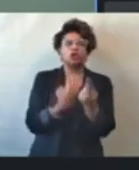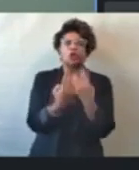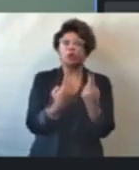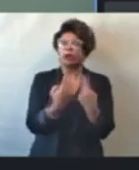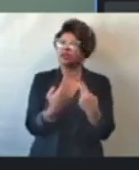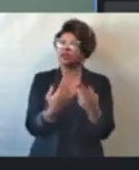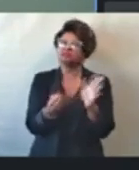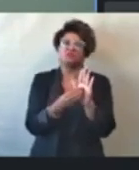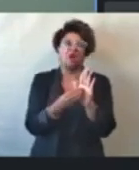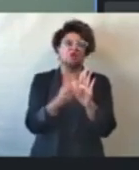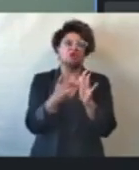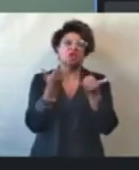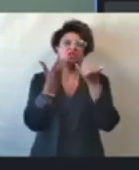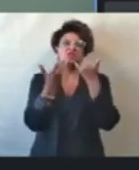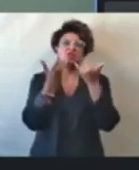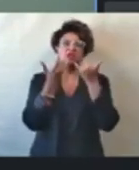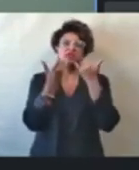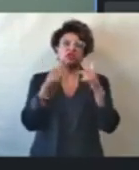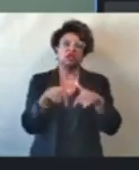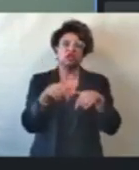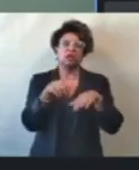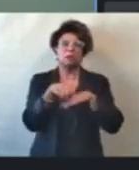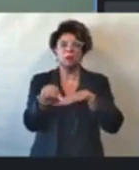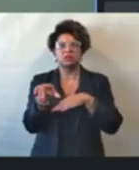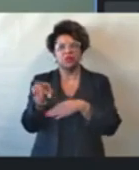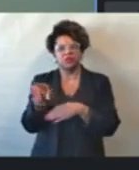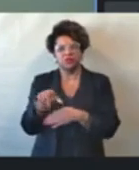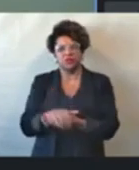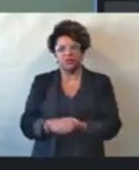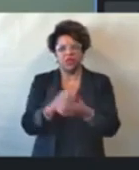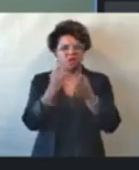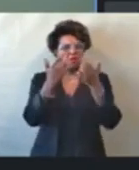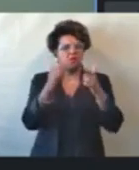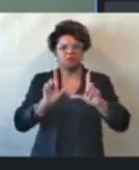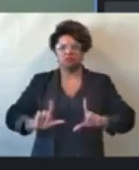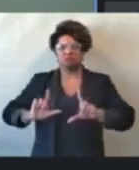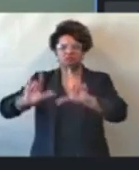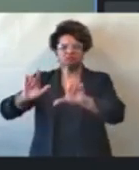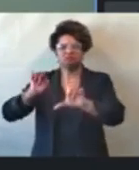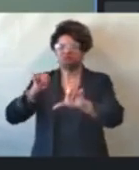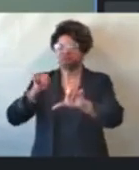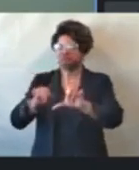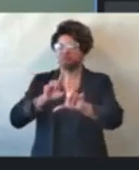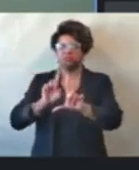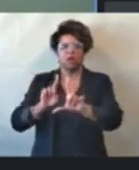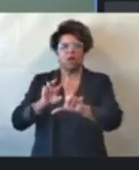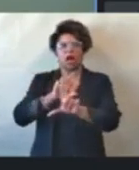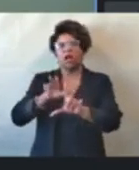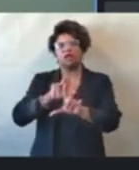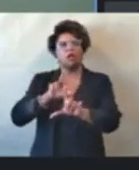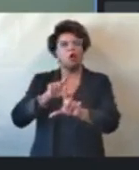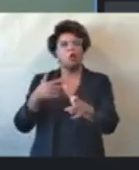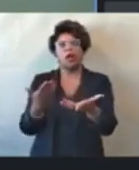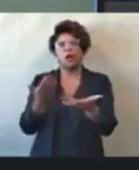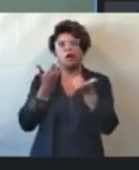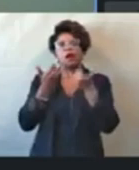informações segregadas para apresentar aqui, né? Não é uma, como o senhor disse, né? Não é uma informação que a gente costuma trazer